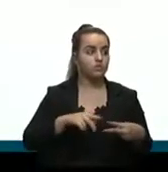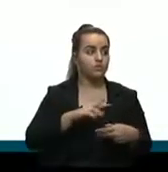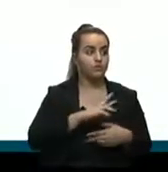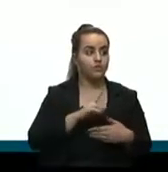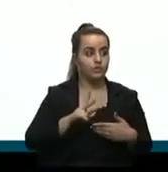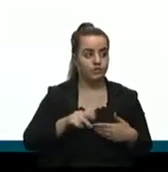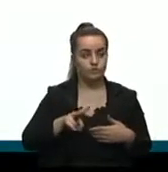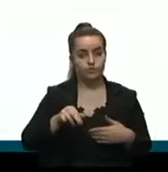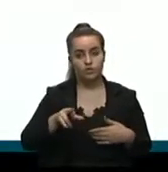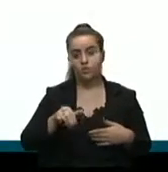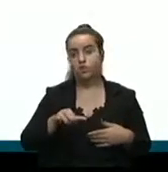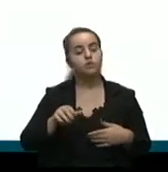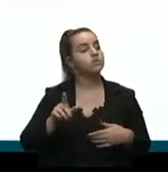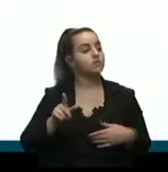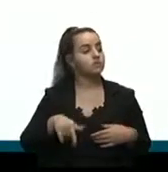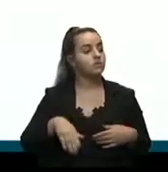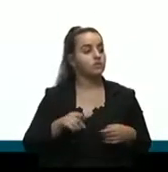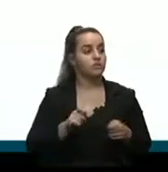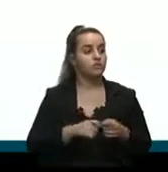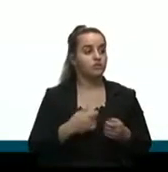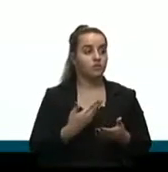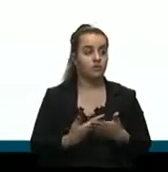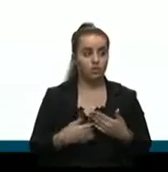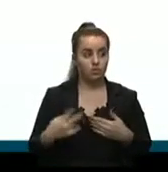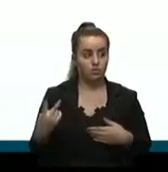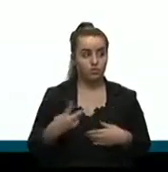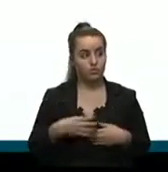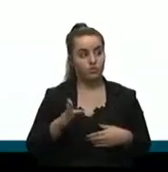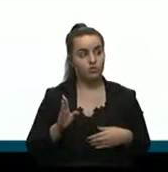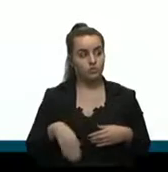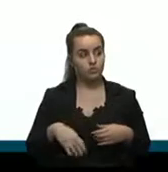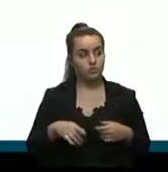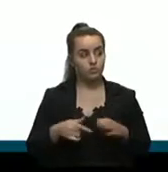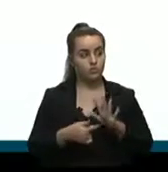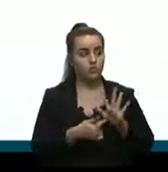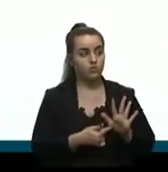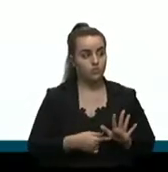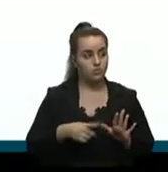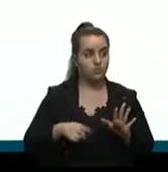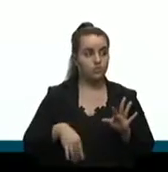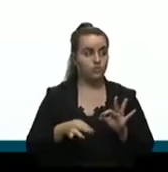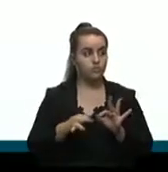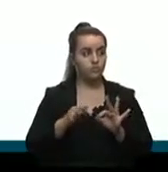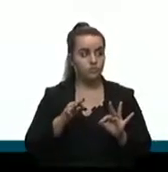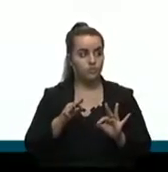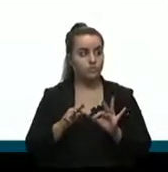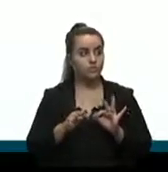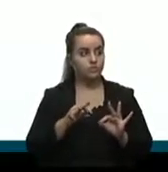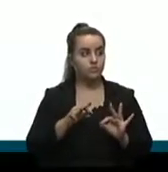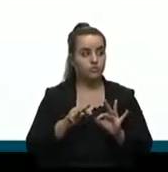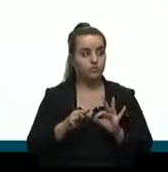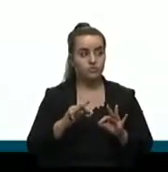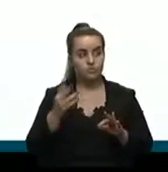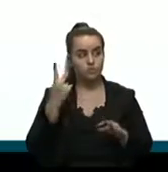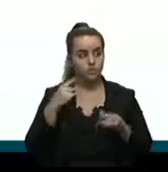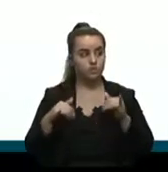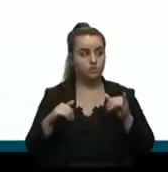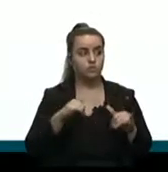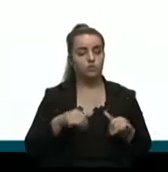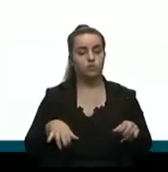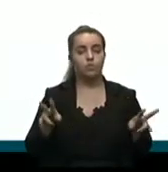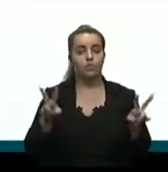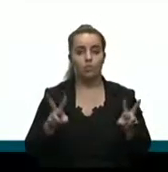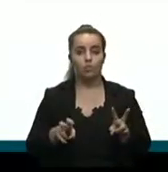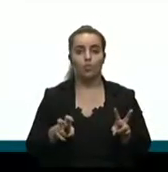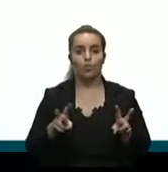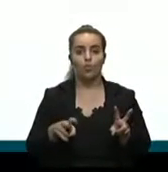informações que já foram determinadas lá na aula 2. Então, já foram determinadas essas medidas para as informações a